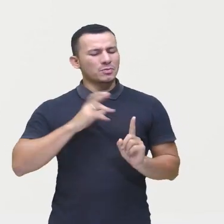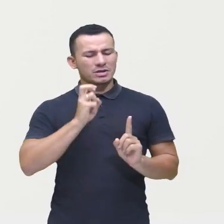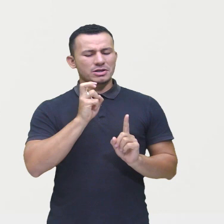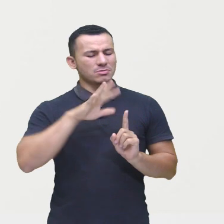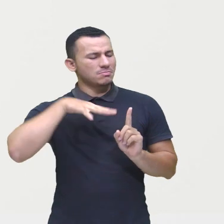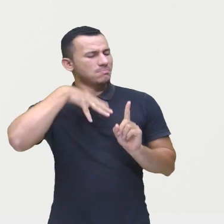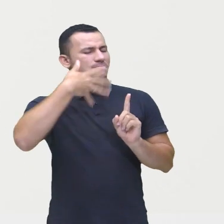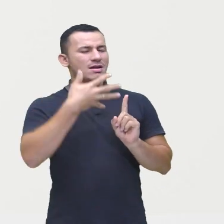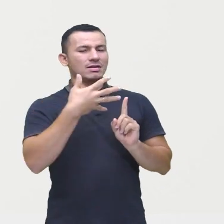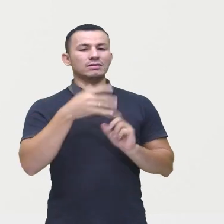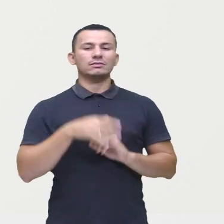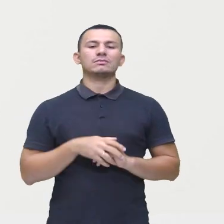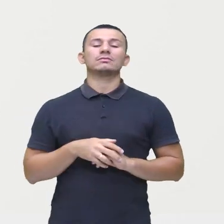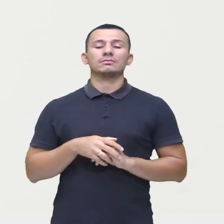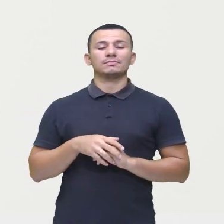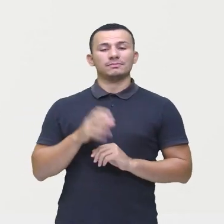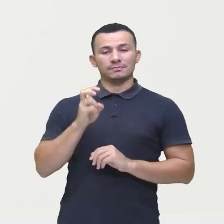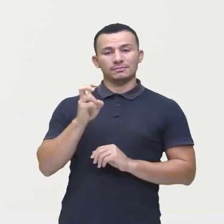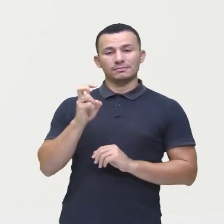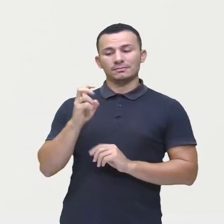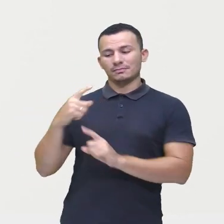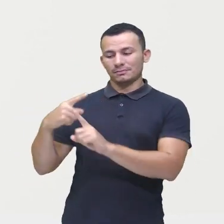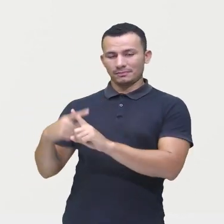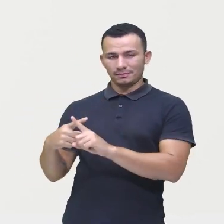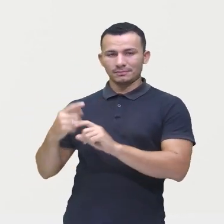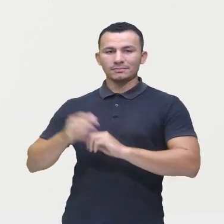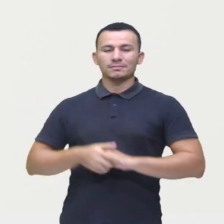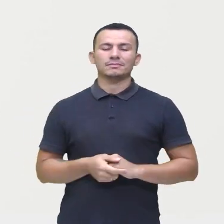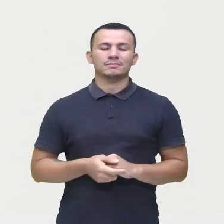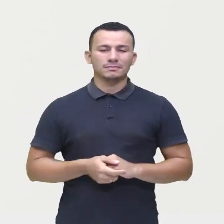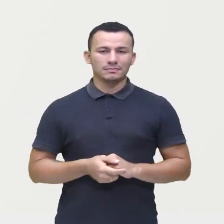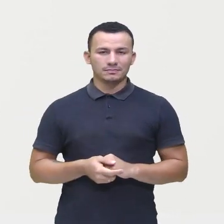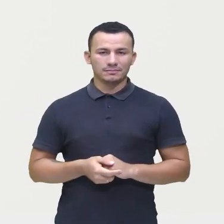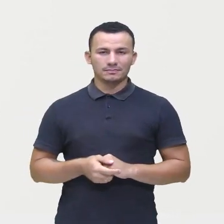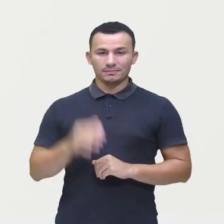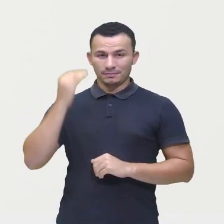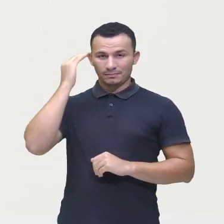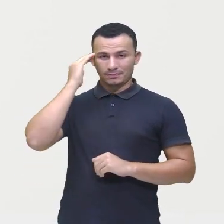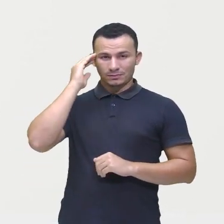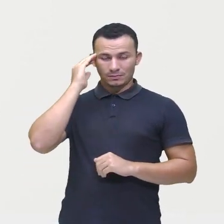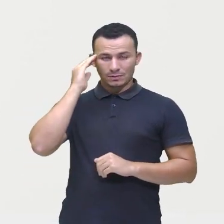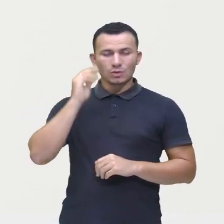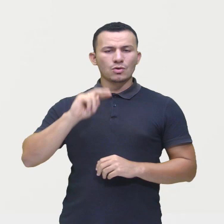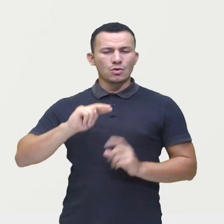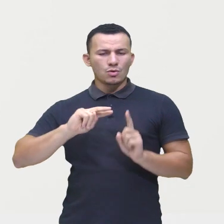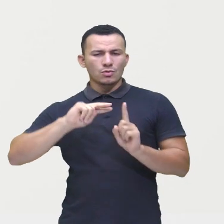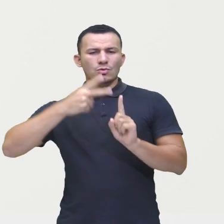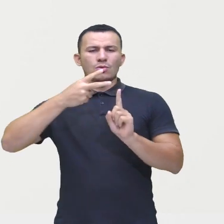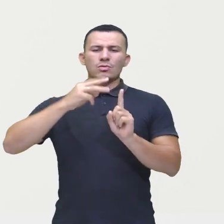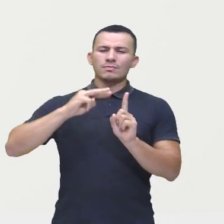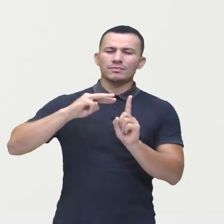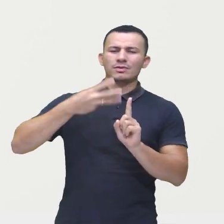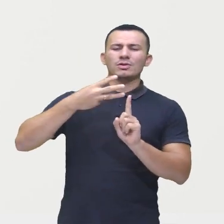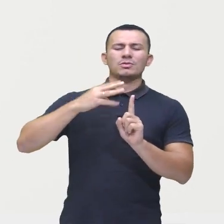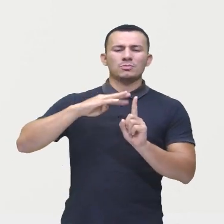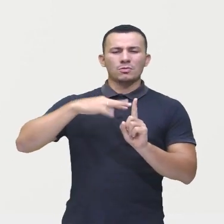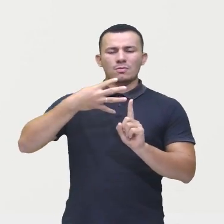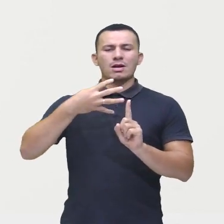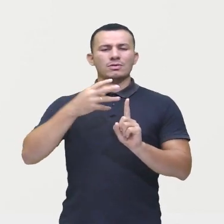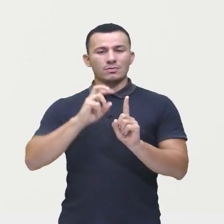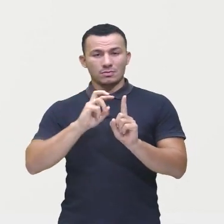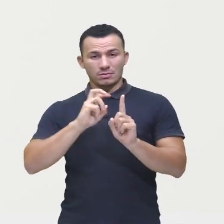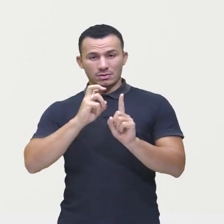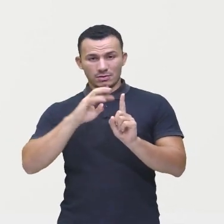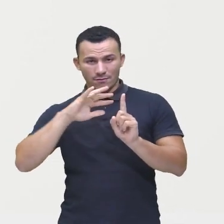quíntuplo. Então, vou pegar o valor e multiplicar por 5. Tá certo? Então, quando falar dobro, triplo, quádruplo e